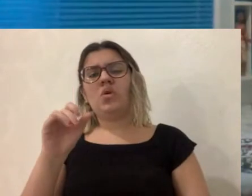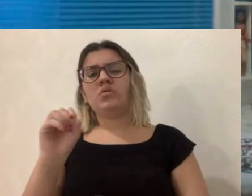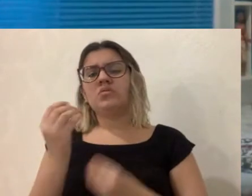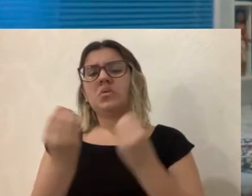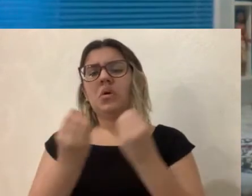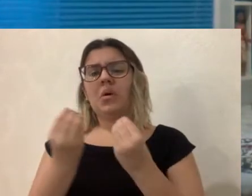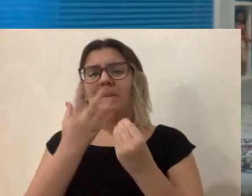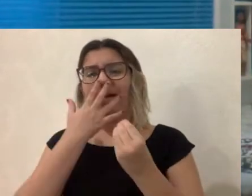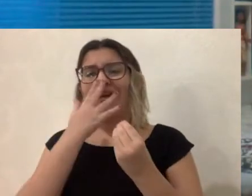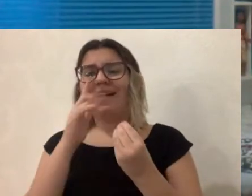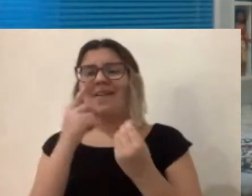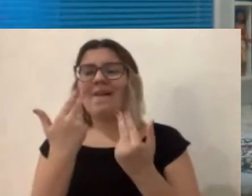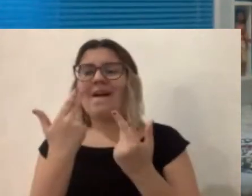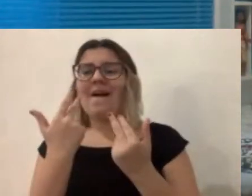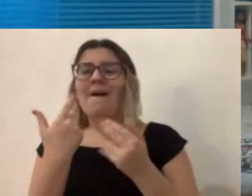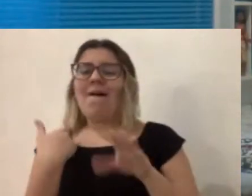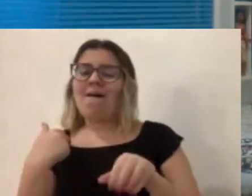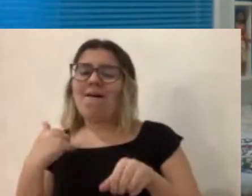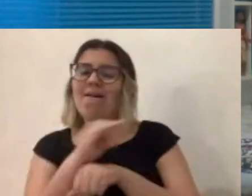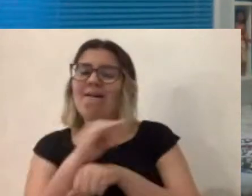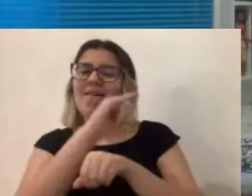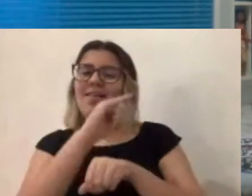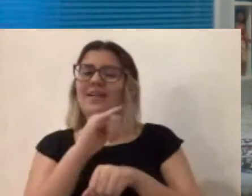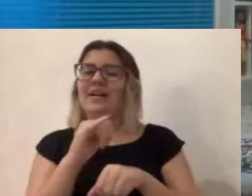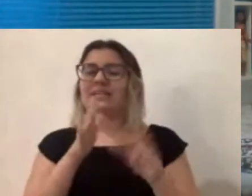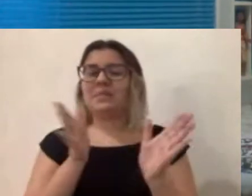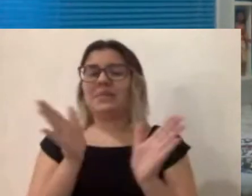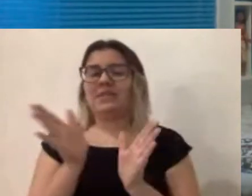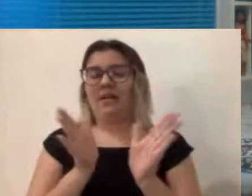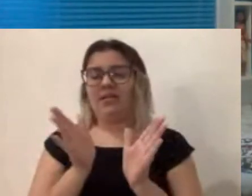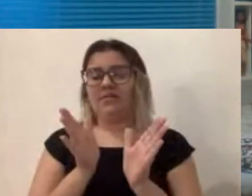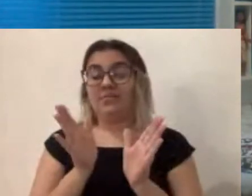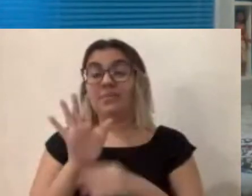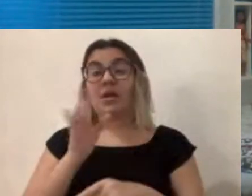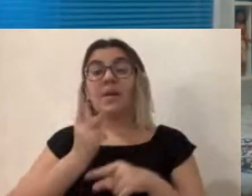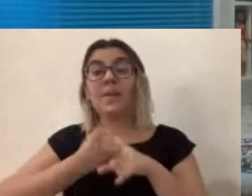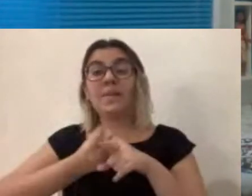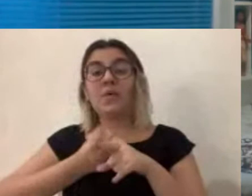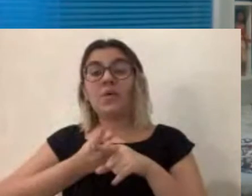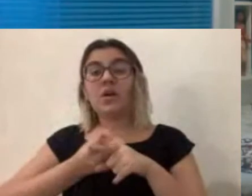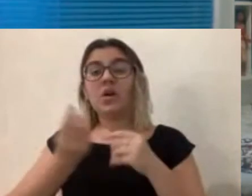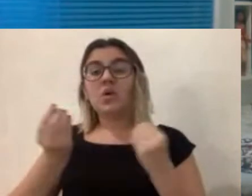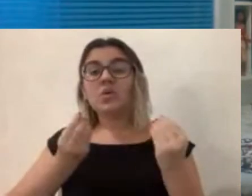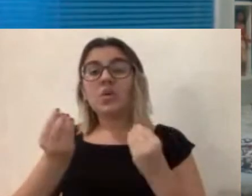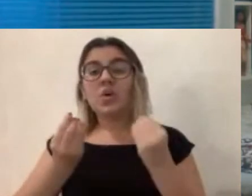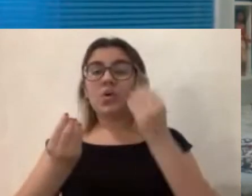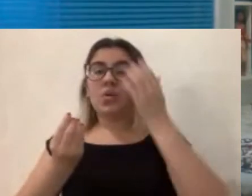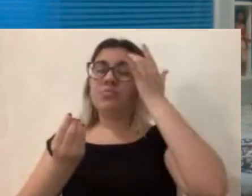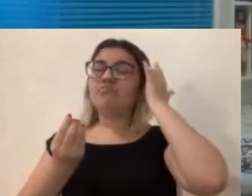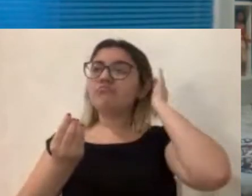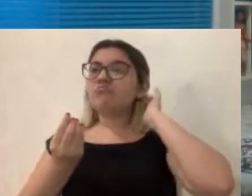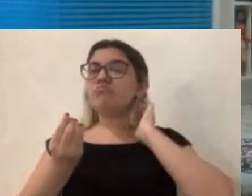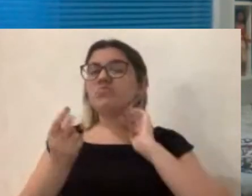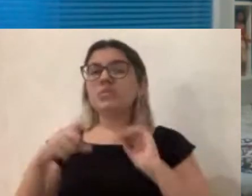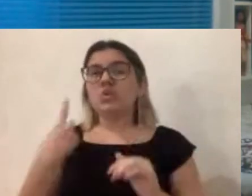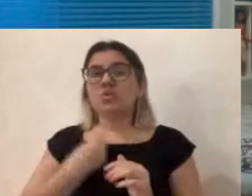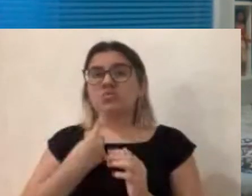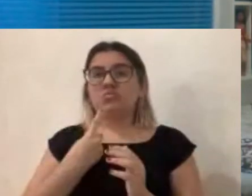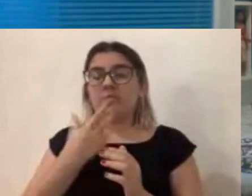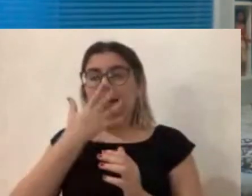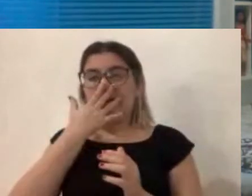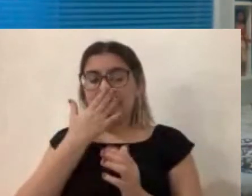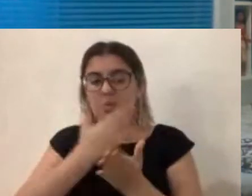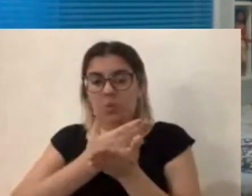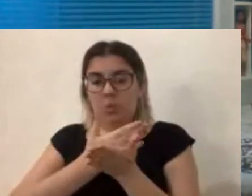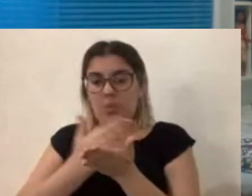Porque a gente parte de um lugar em que não há nada. Não existe uma